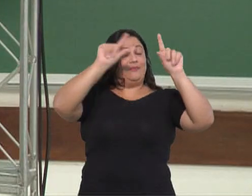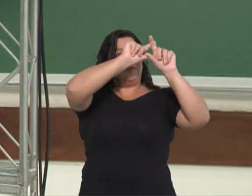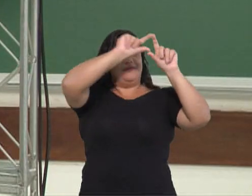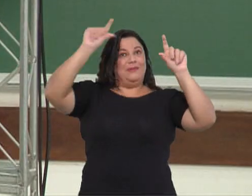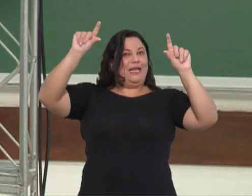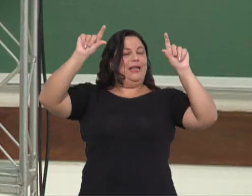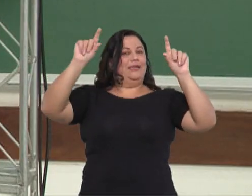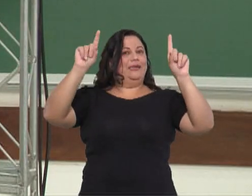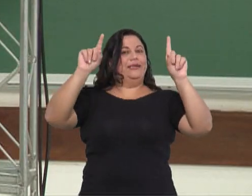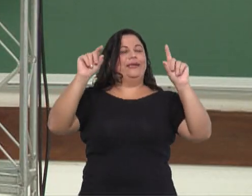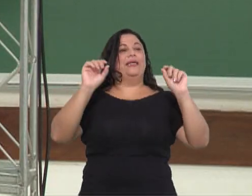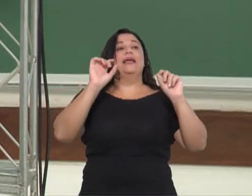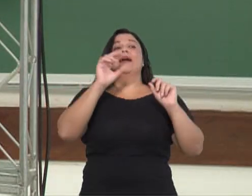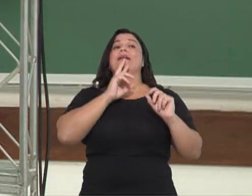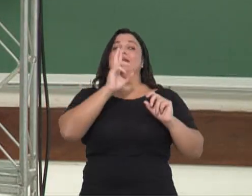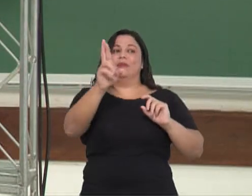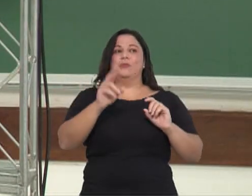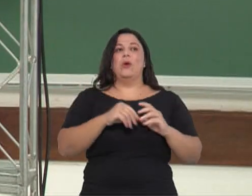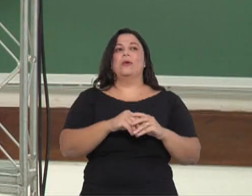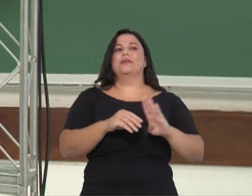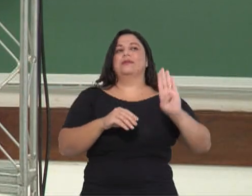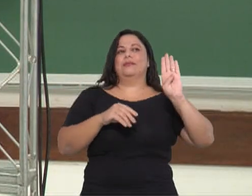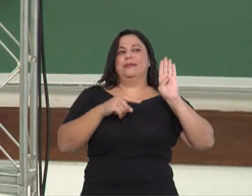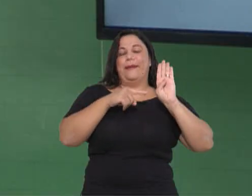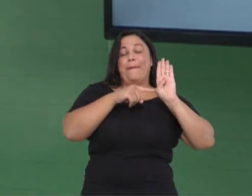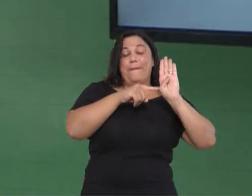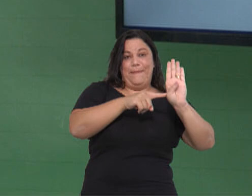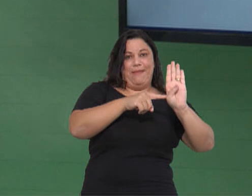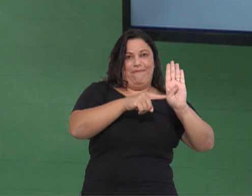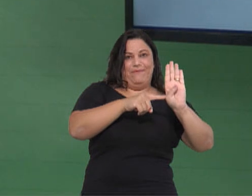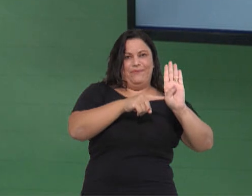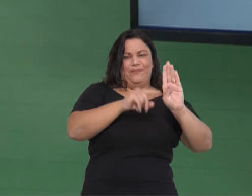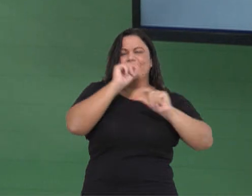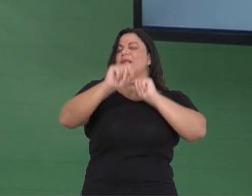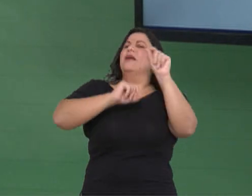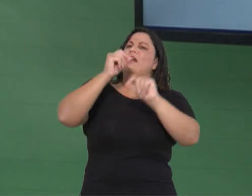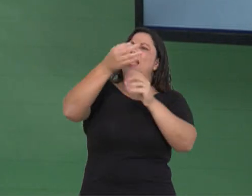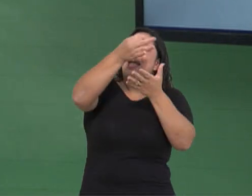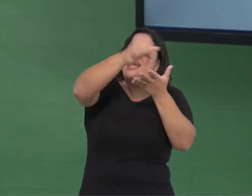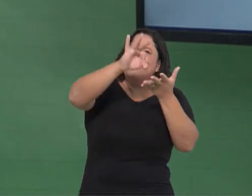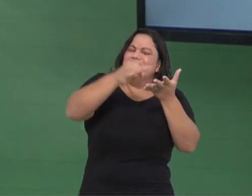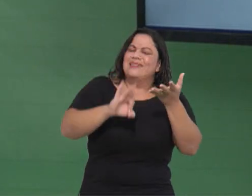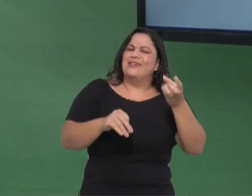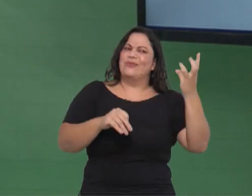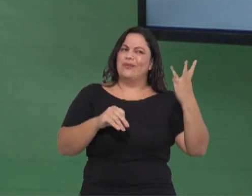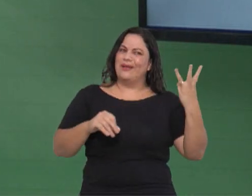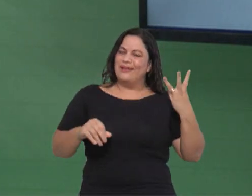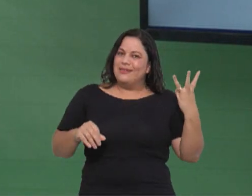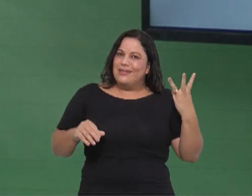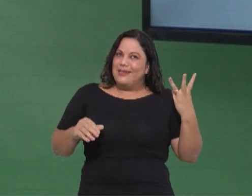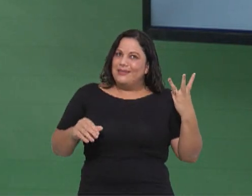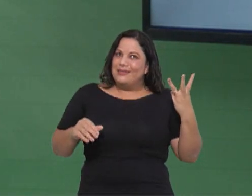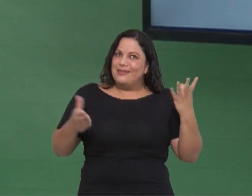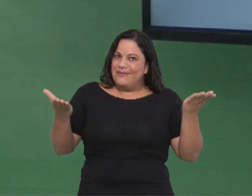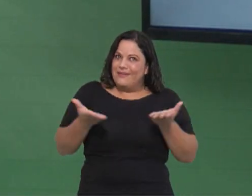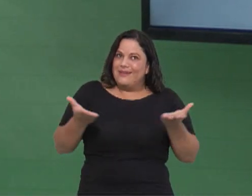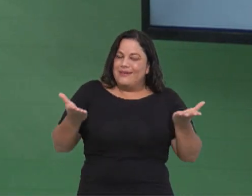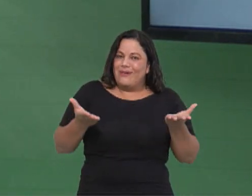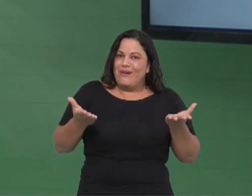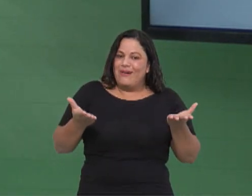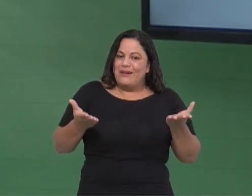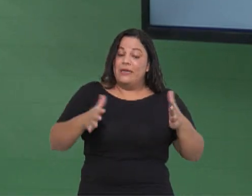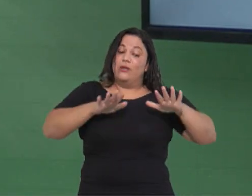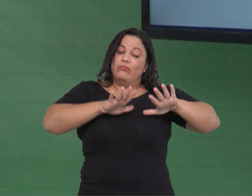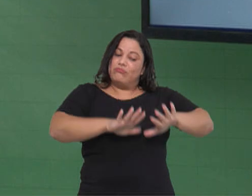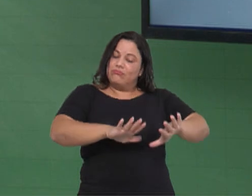são elementos africanos e católicos. Como é que foi? Acertou as 3 questões que vieram por enquanto do nosso quiz? Mantenha o